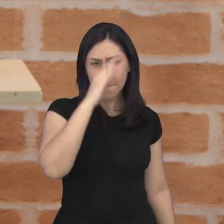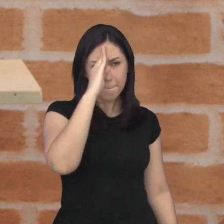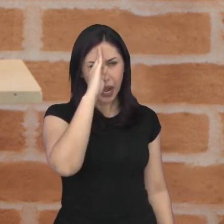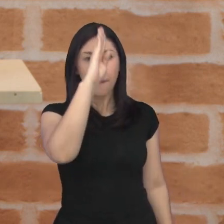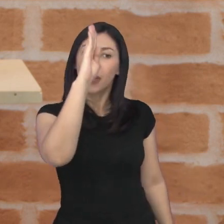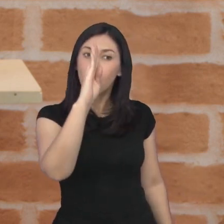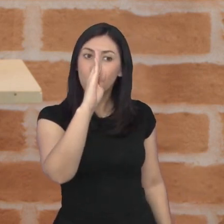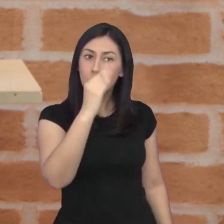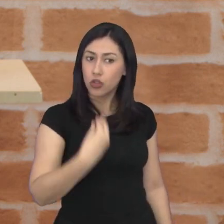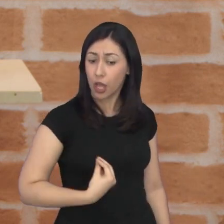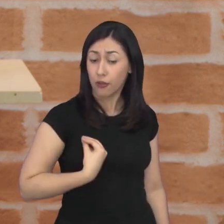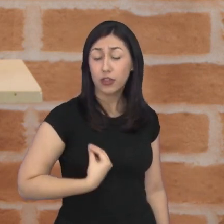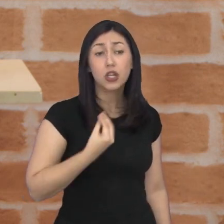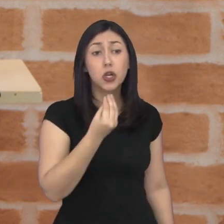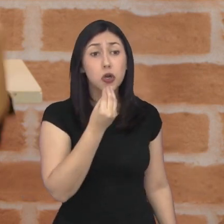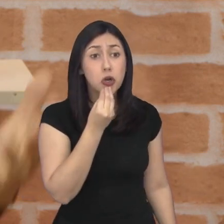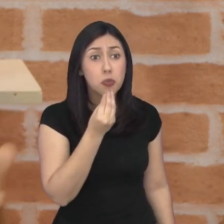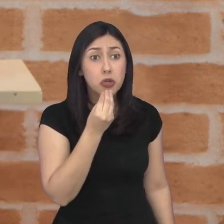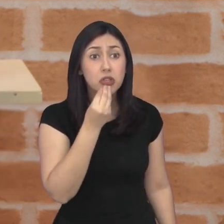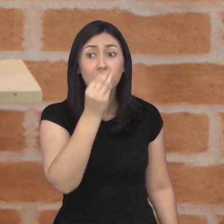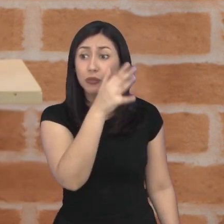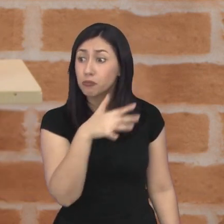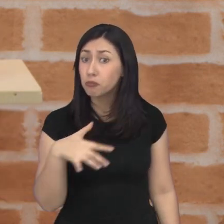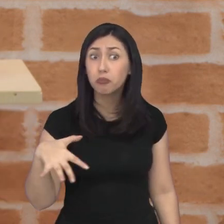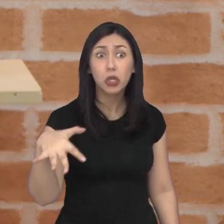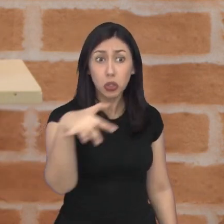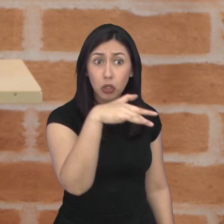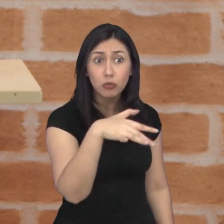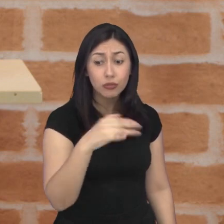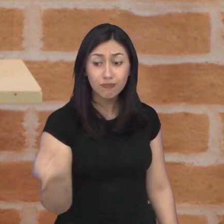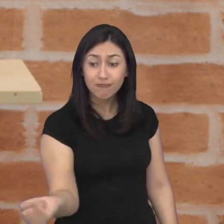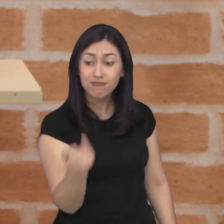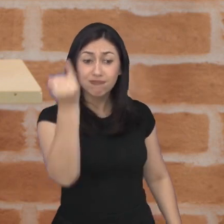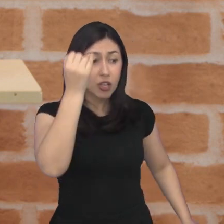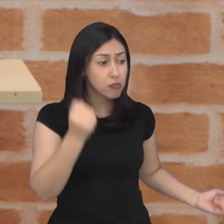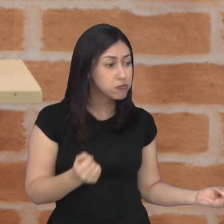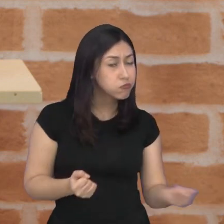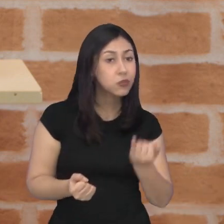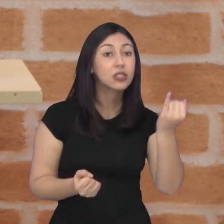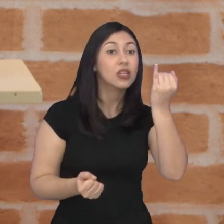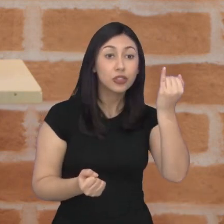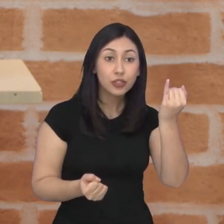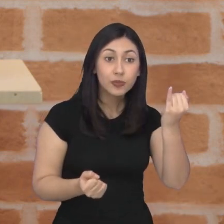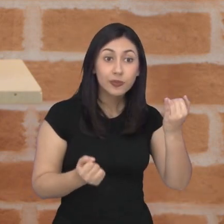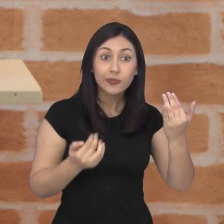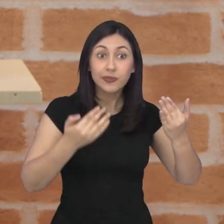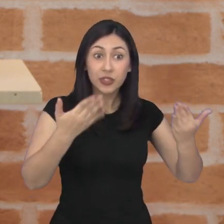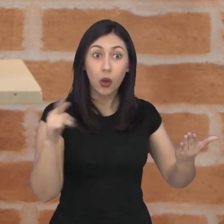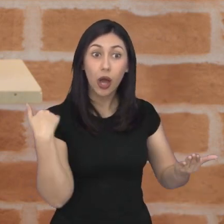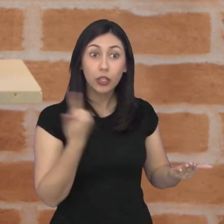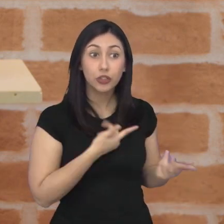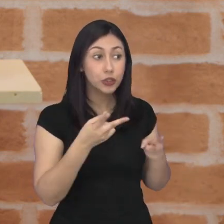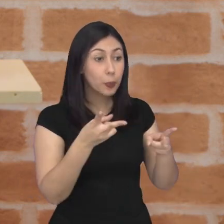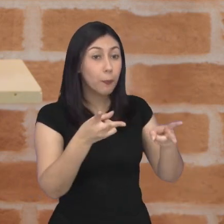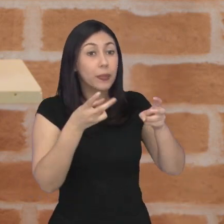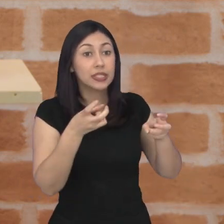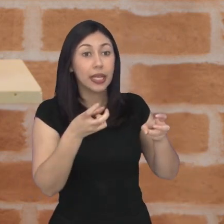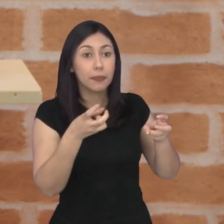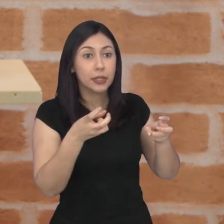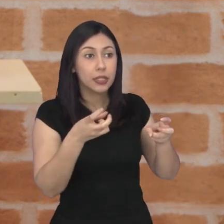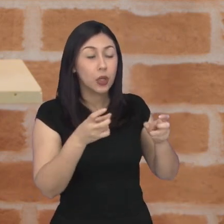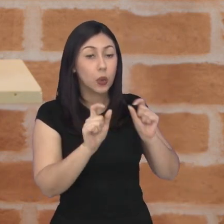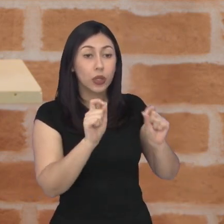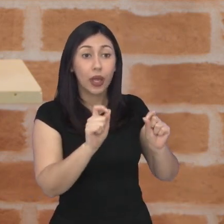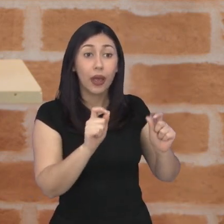tem espaço suficiente, o mundo tem espaço suficiente para todos serem protagonistas do seu próprio filme. Então, o que a gente vê lá na tela, a